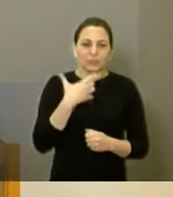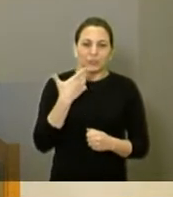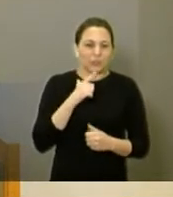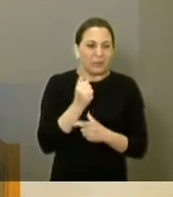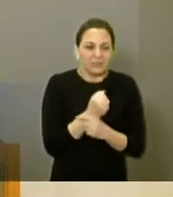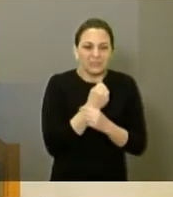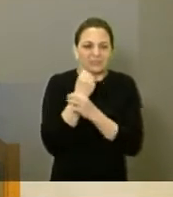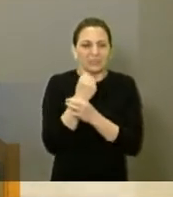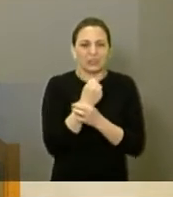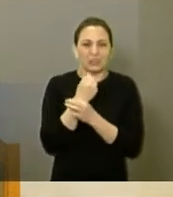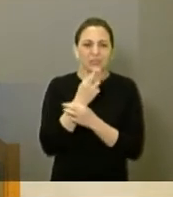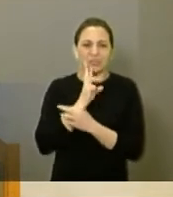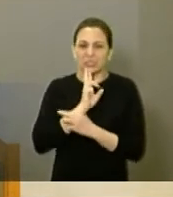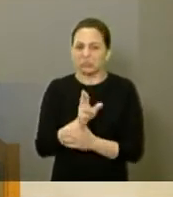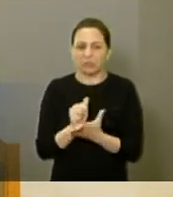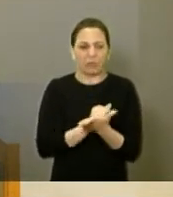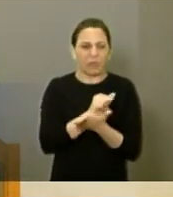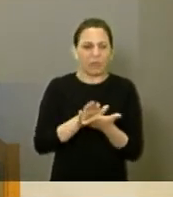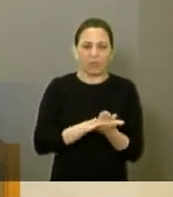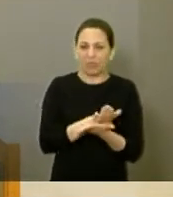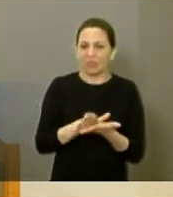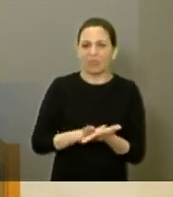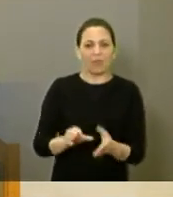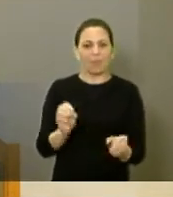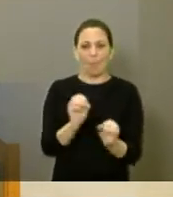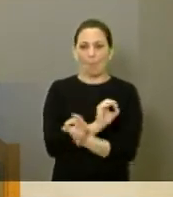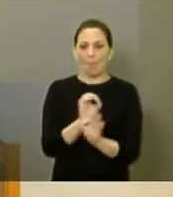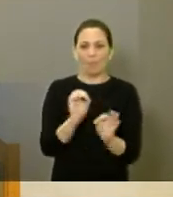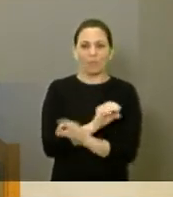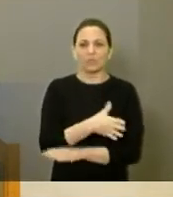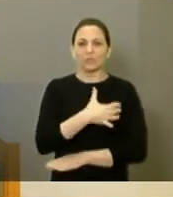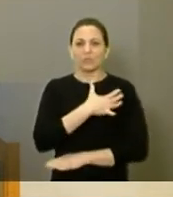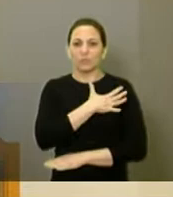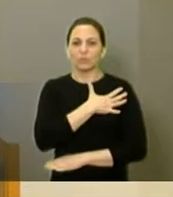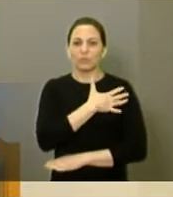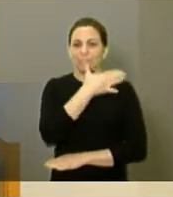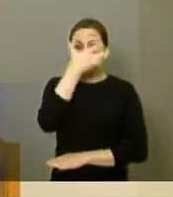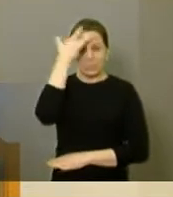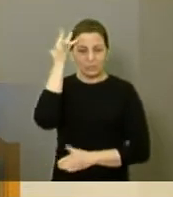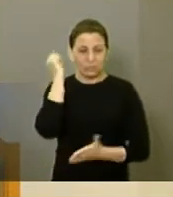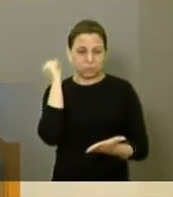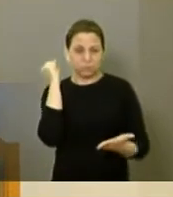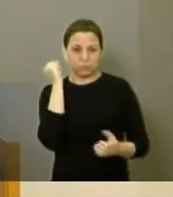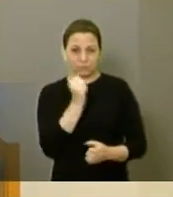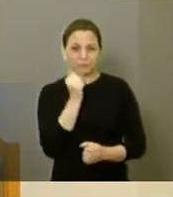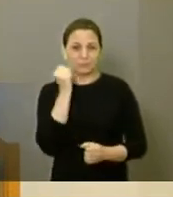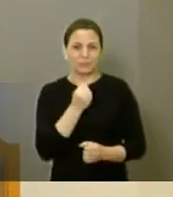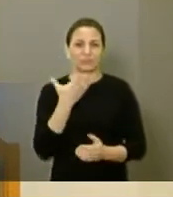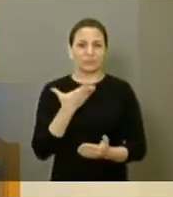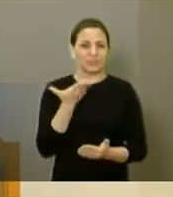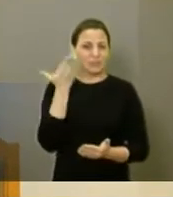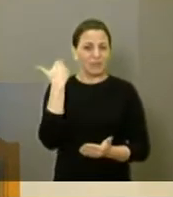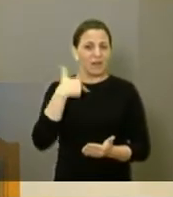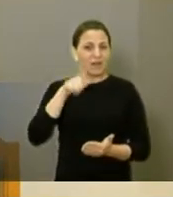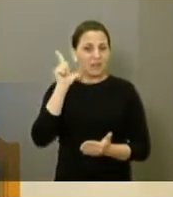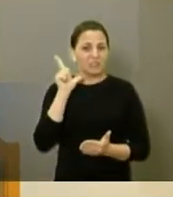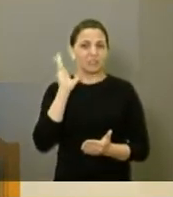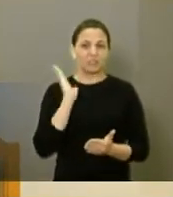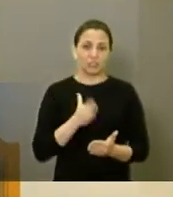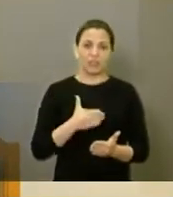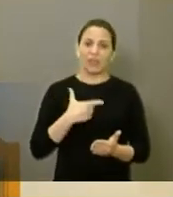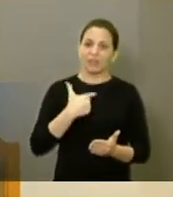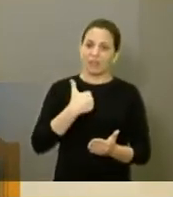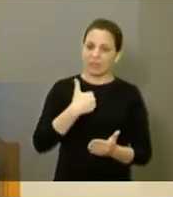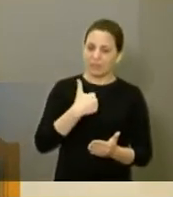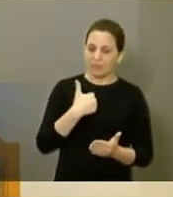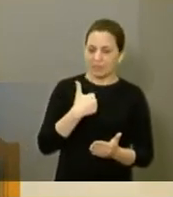sentem inclusive resposta por parte da polícia uma vez que o assassino já tinha cometido é o tentado cometer outros crimes